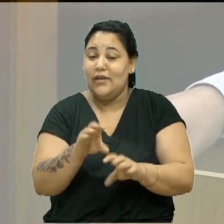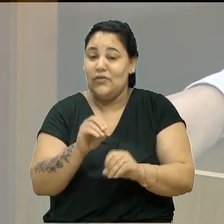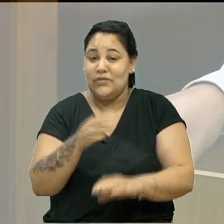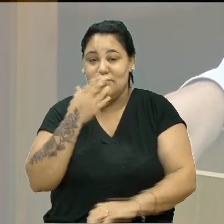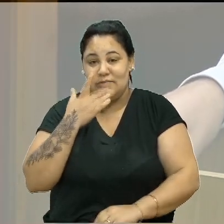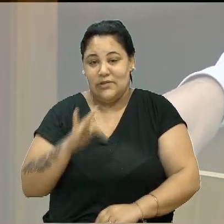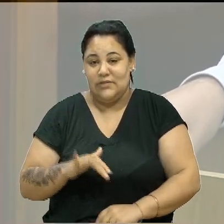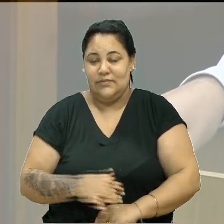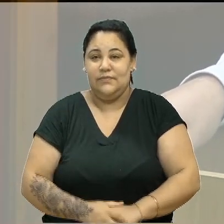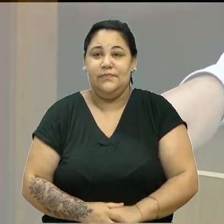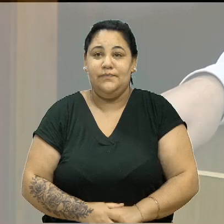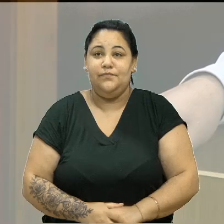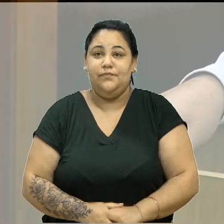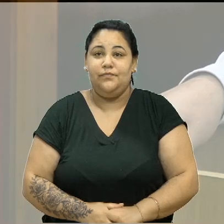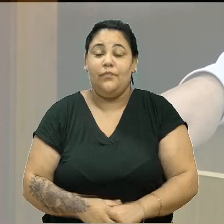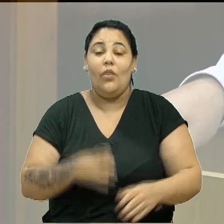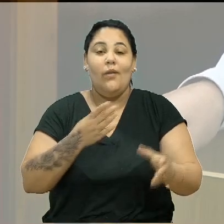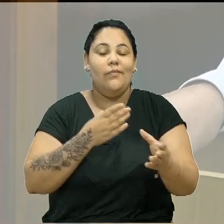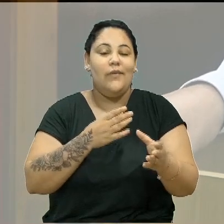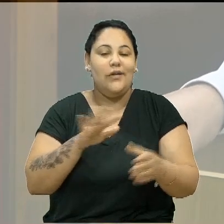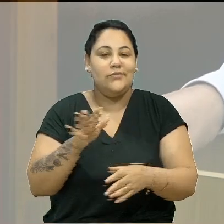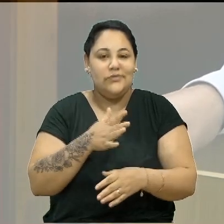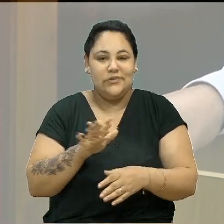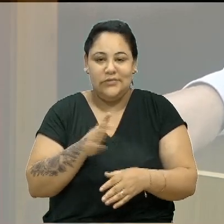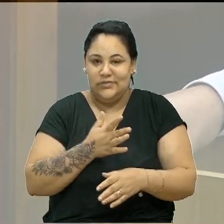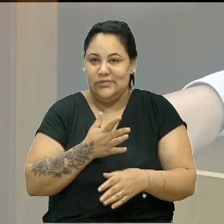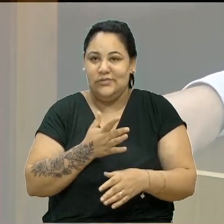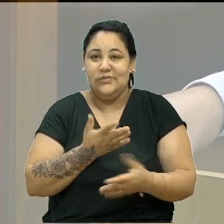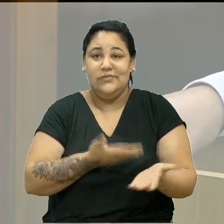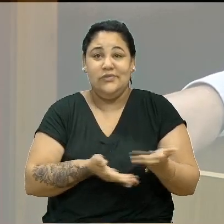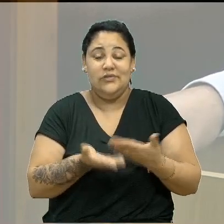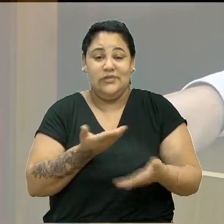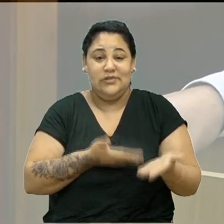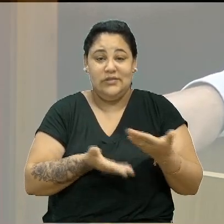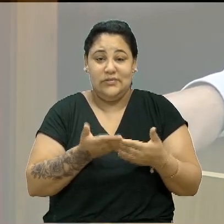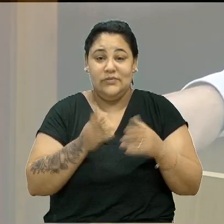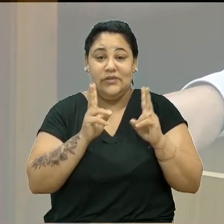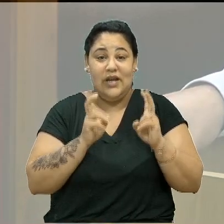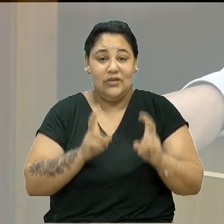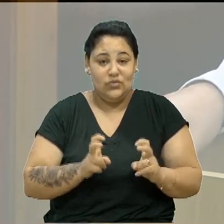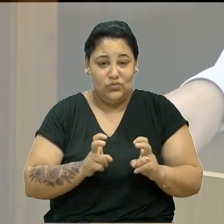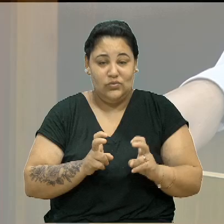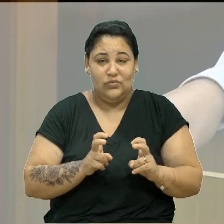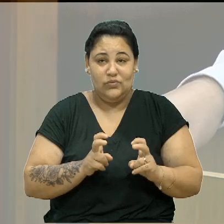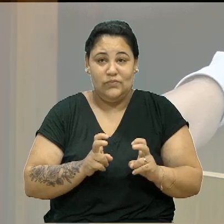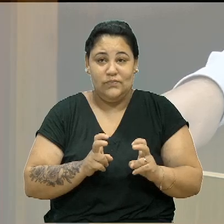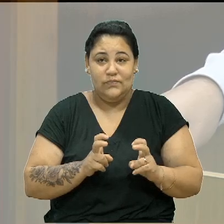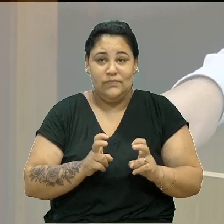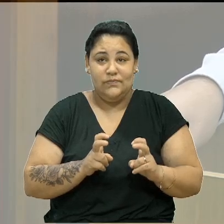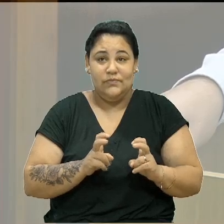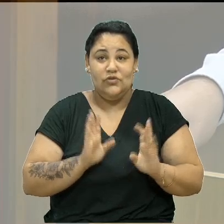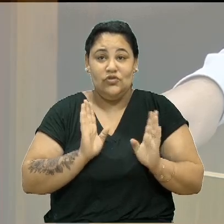infantil. Muitas vezes tratamos deste assunto.